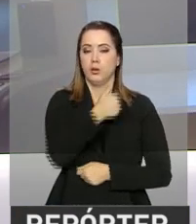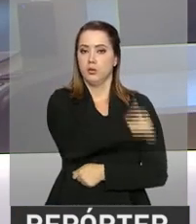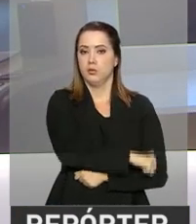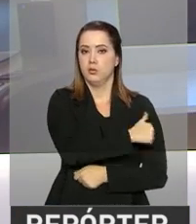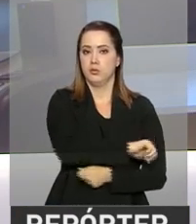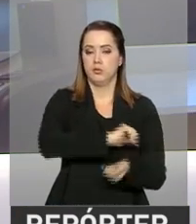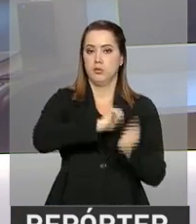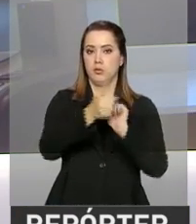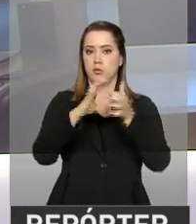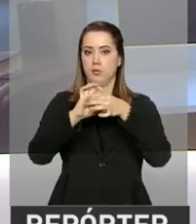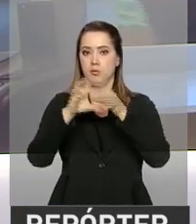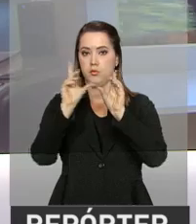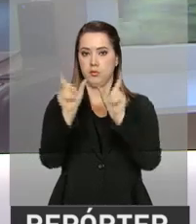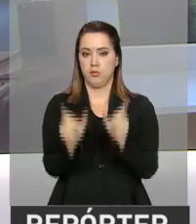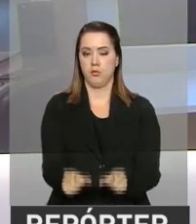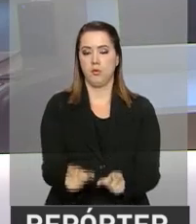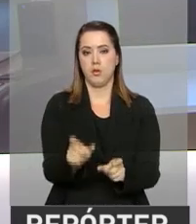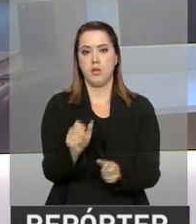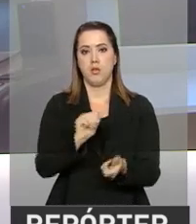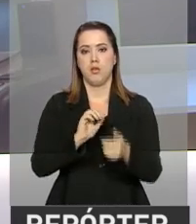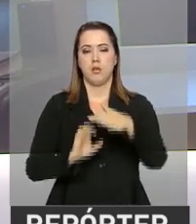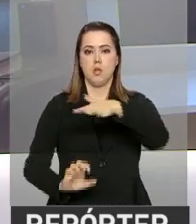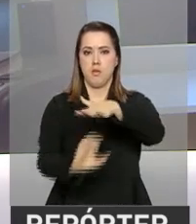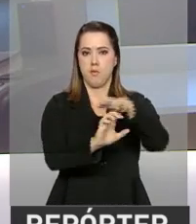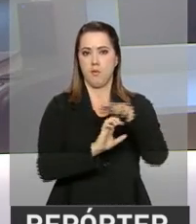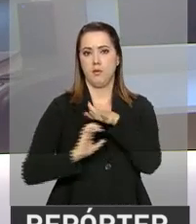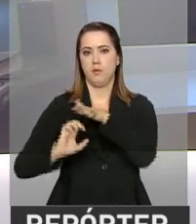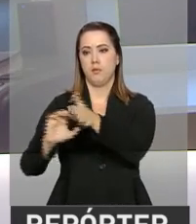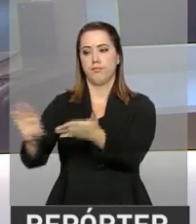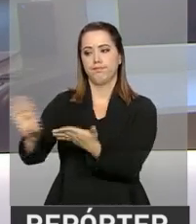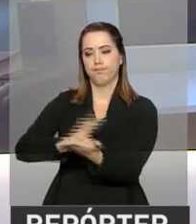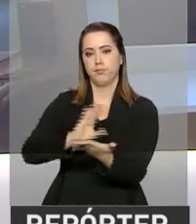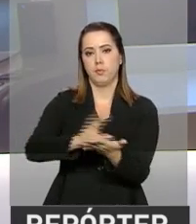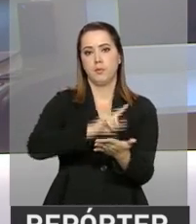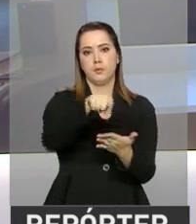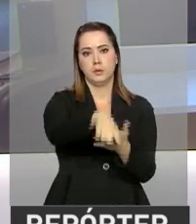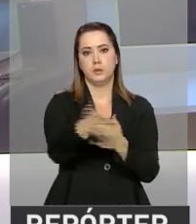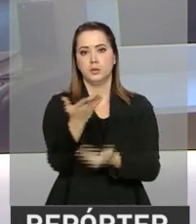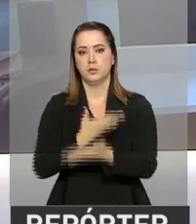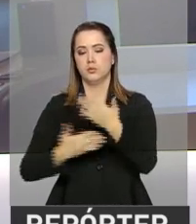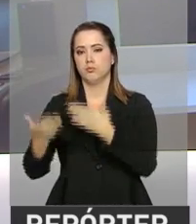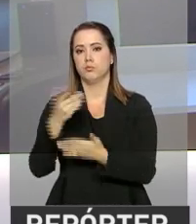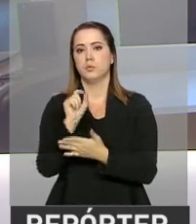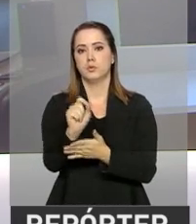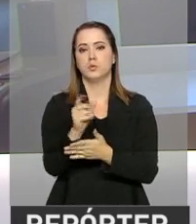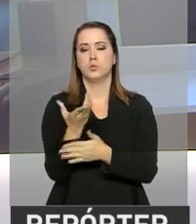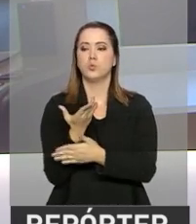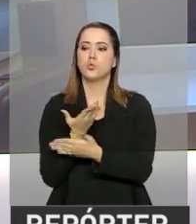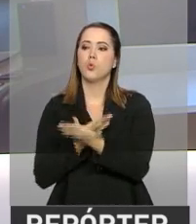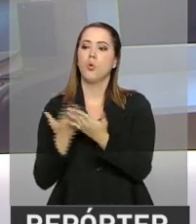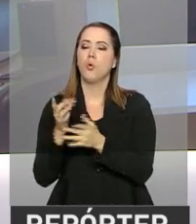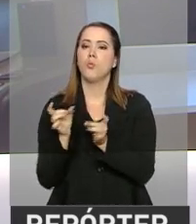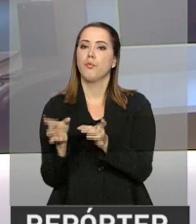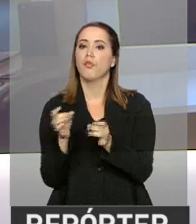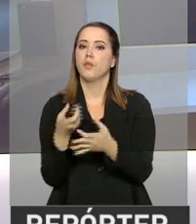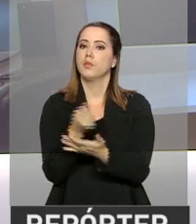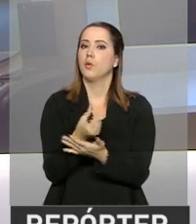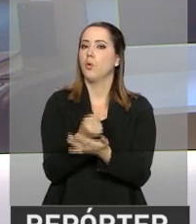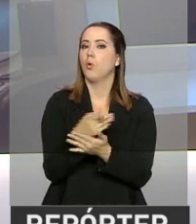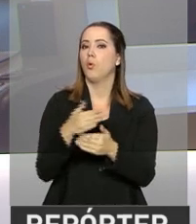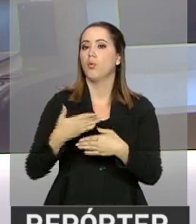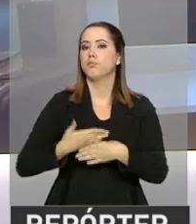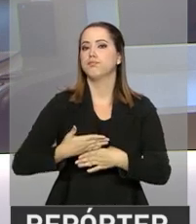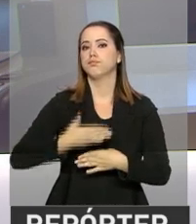Paralímpicos, empresários e investidores se reuniram para debater formas de expansão comercial. As fronteiras entre os países não devem